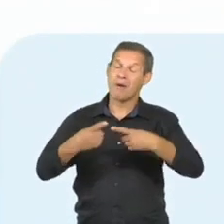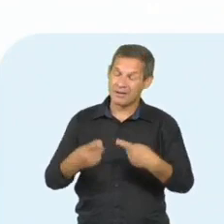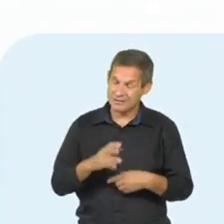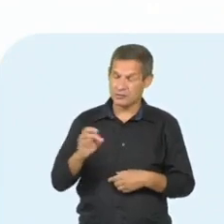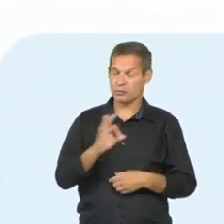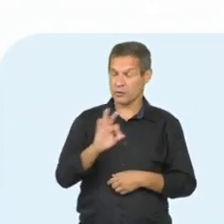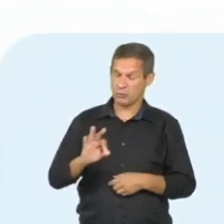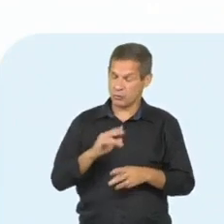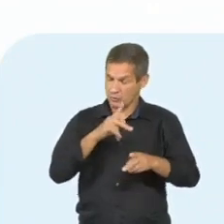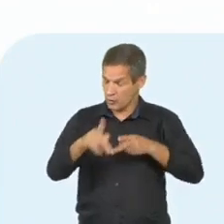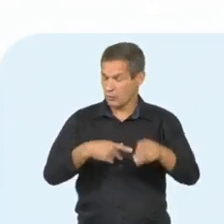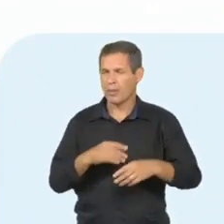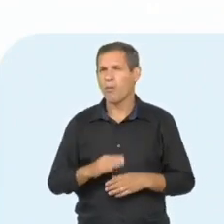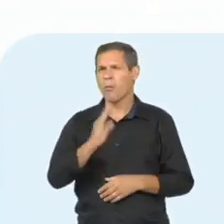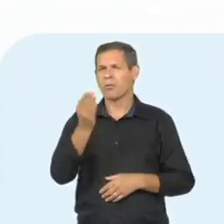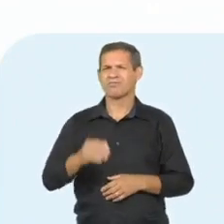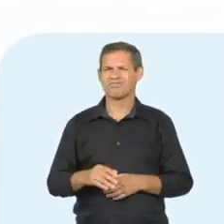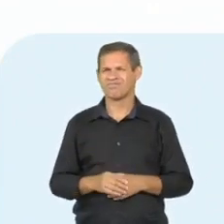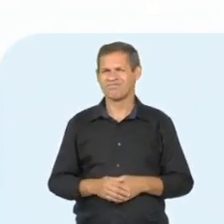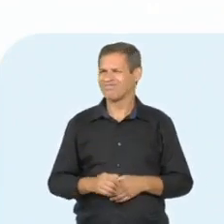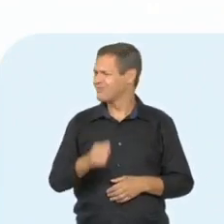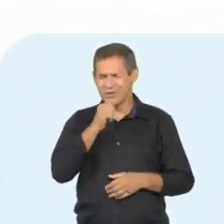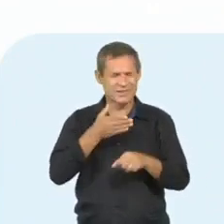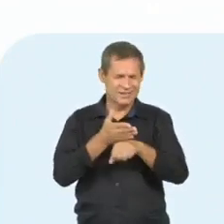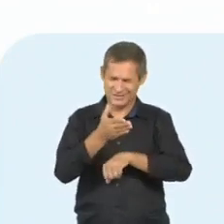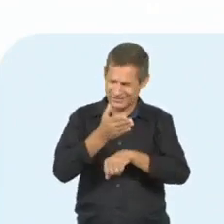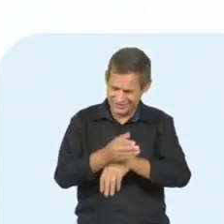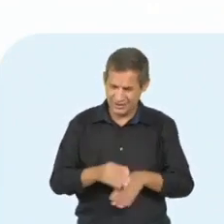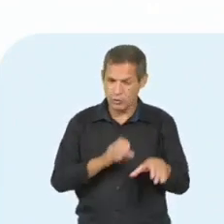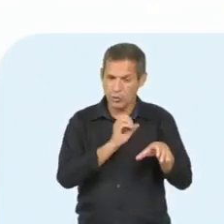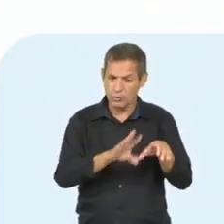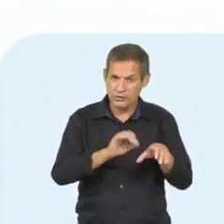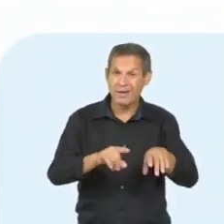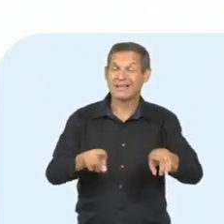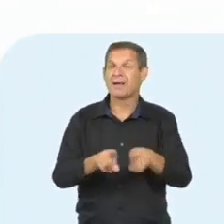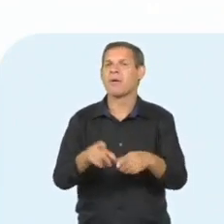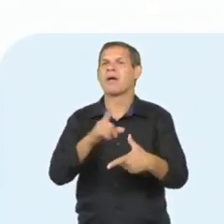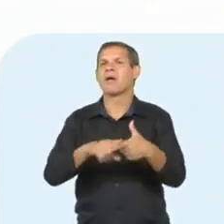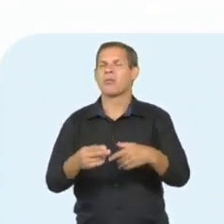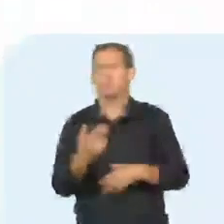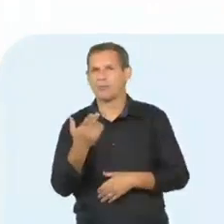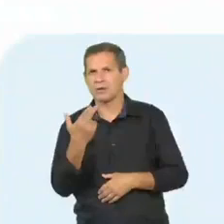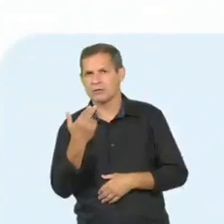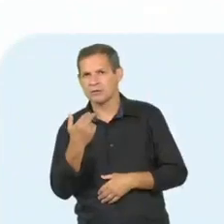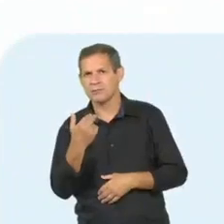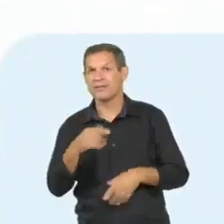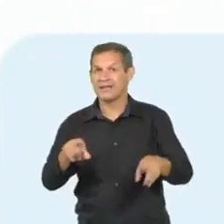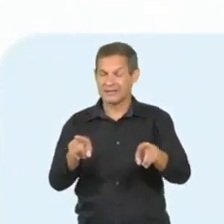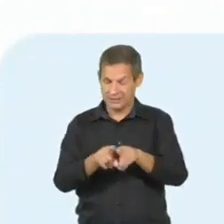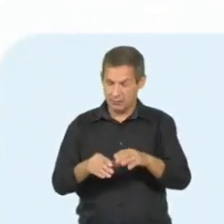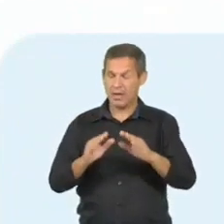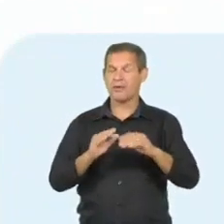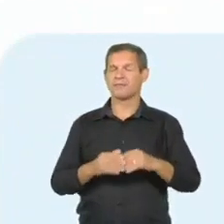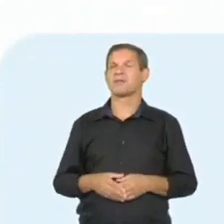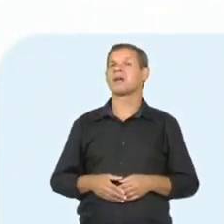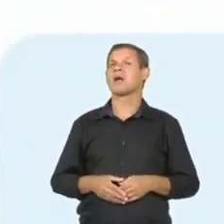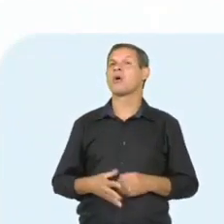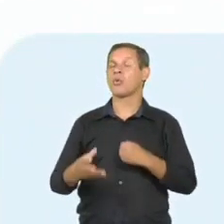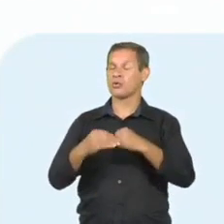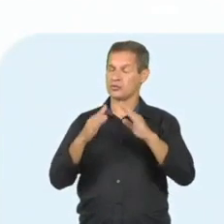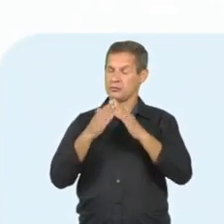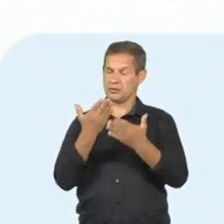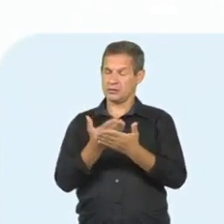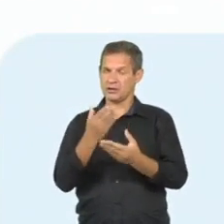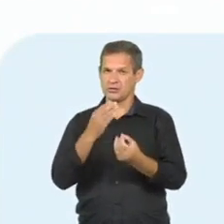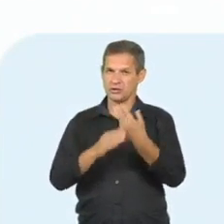da população brasileira ainda não tem acesso. Condições nutricionais, escolaridade e aí o advento